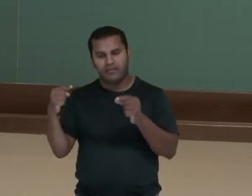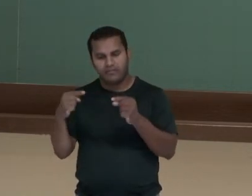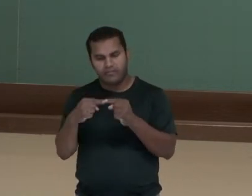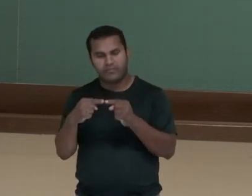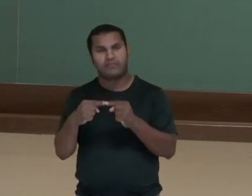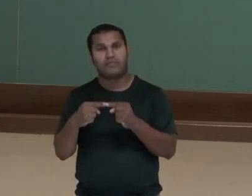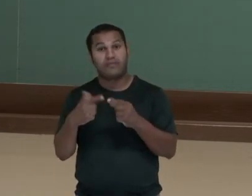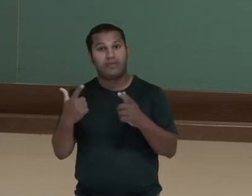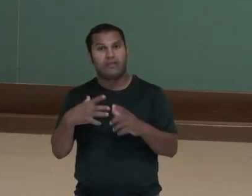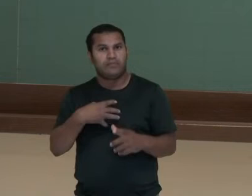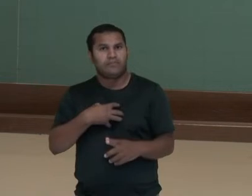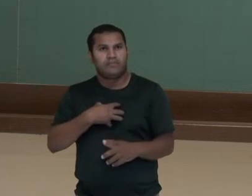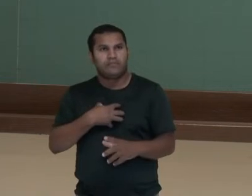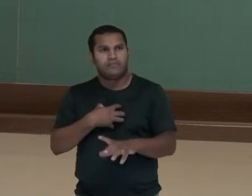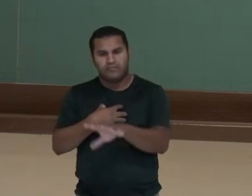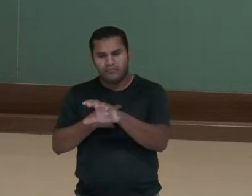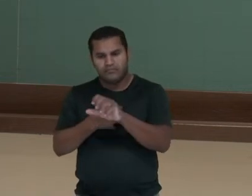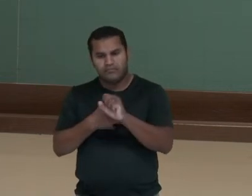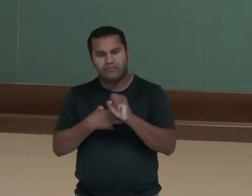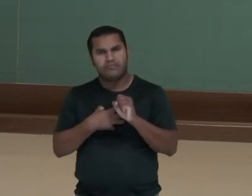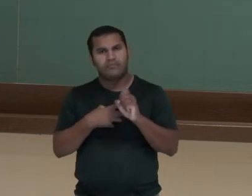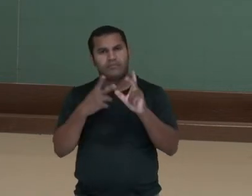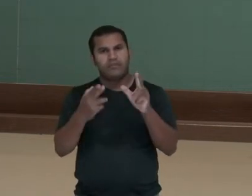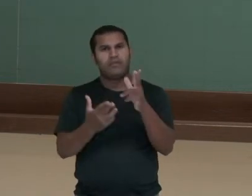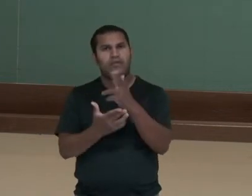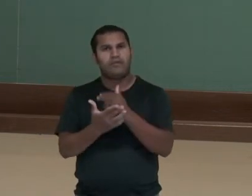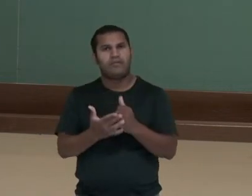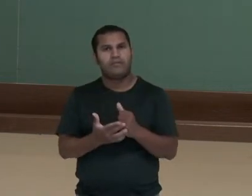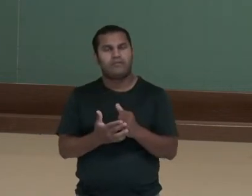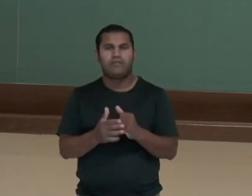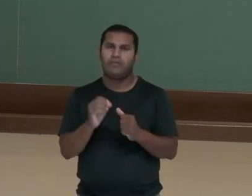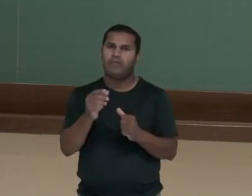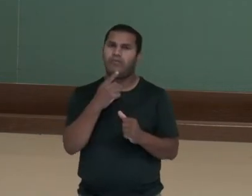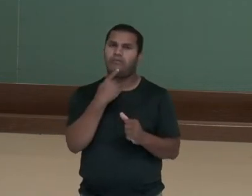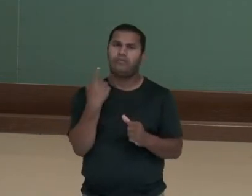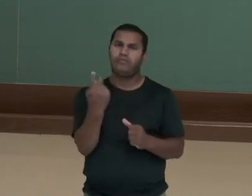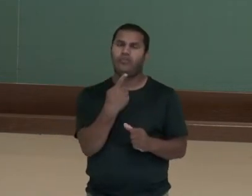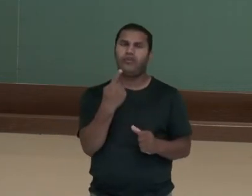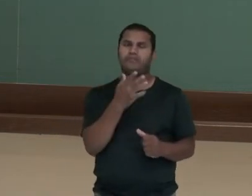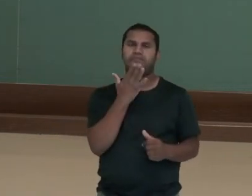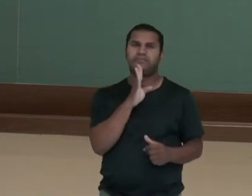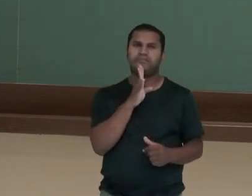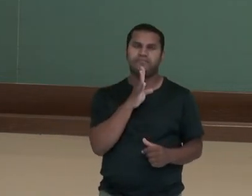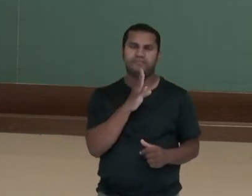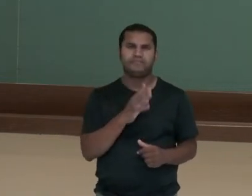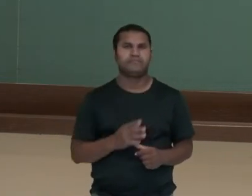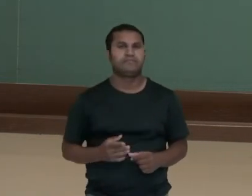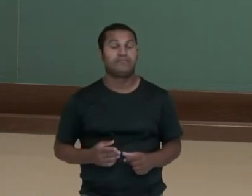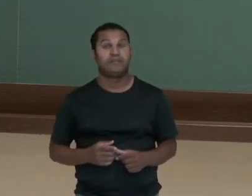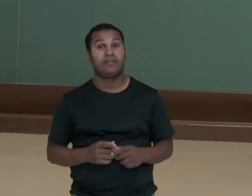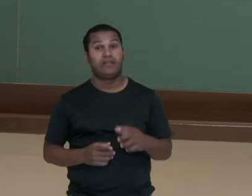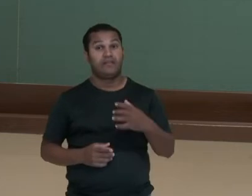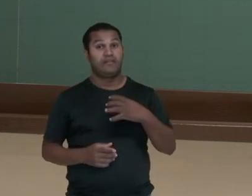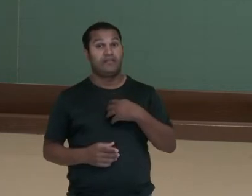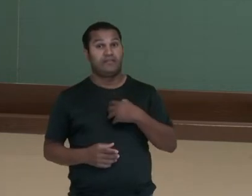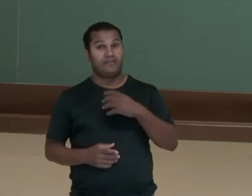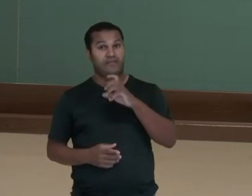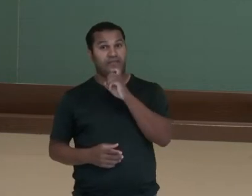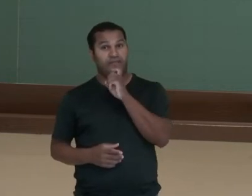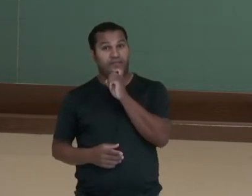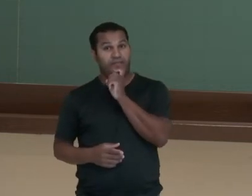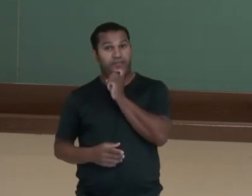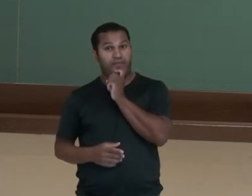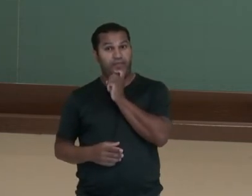do ambiente. Por exemplo, se está frio, o organismo vai tentar produzir calor. Se está